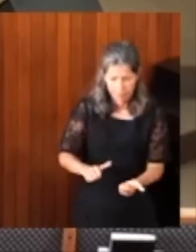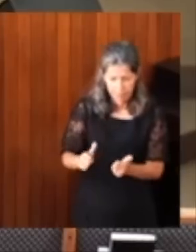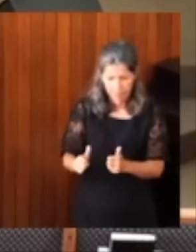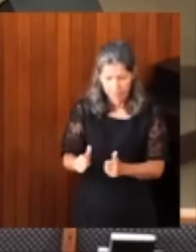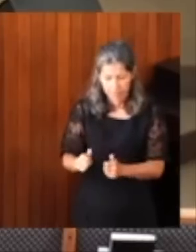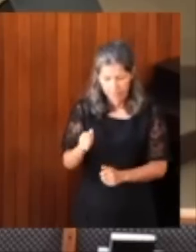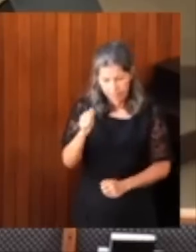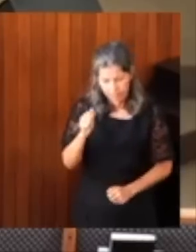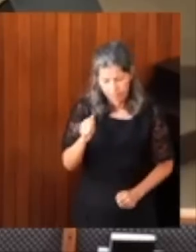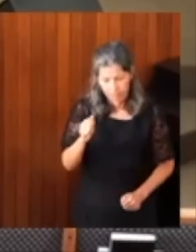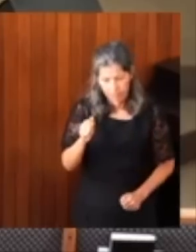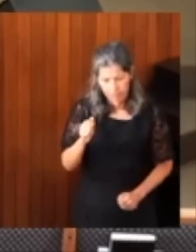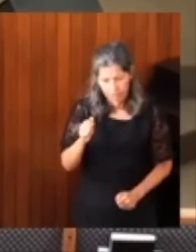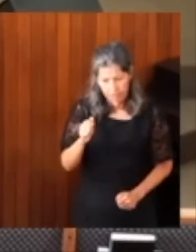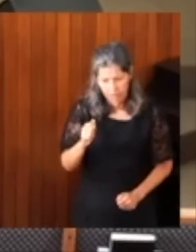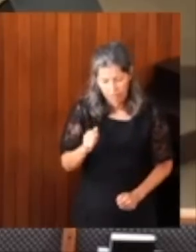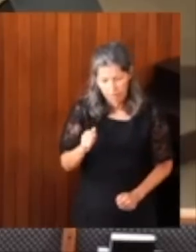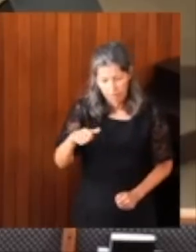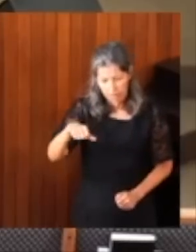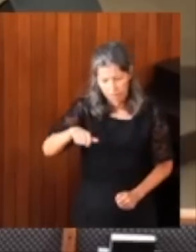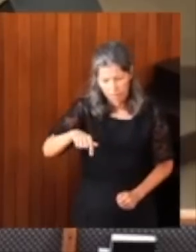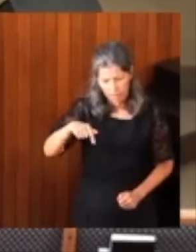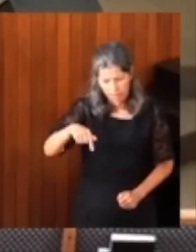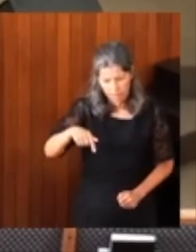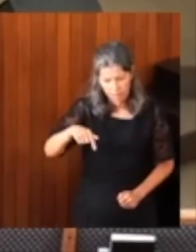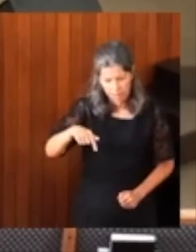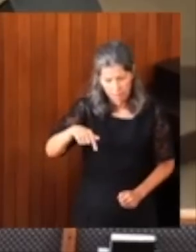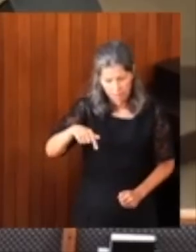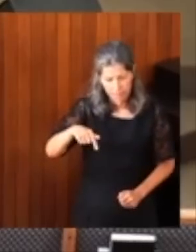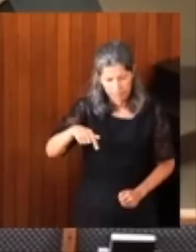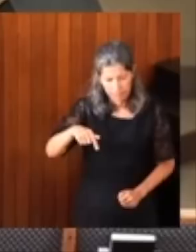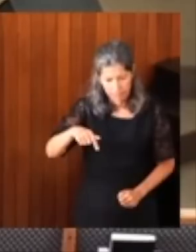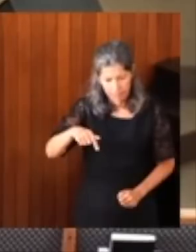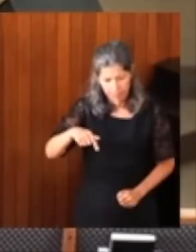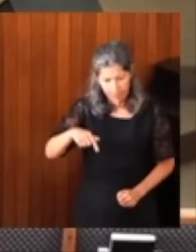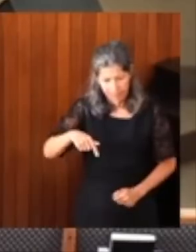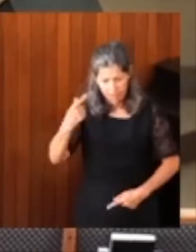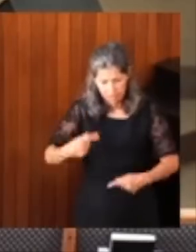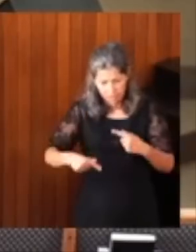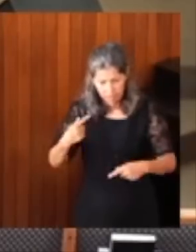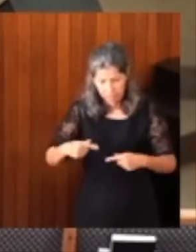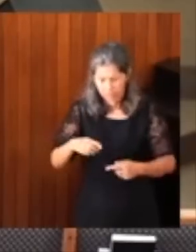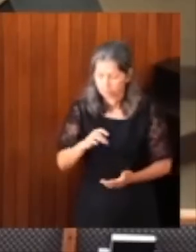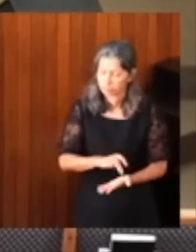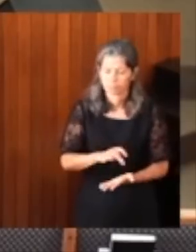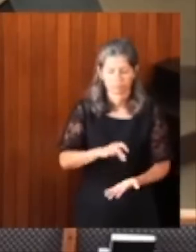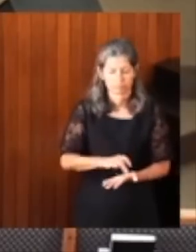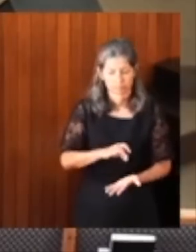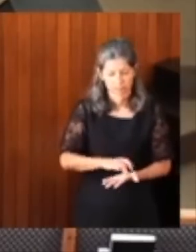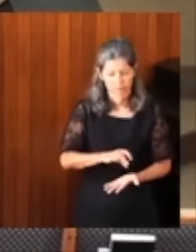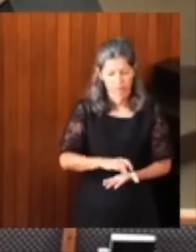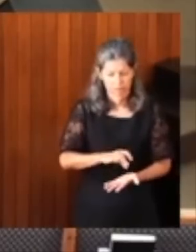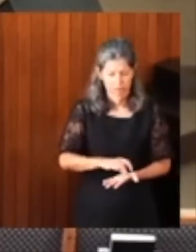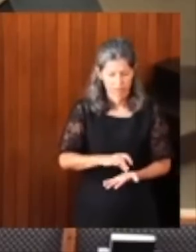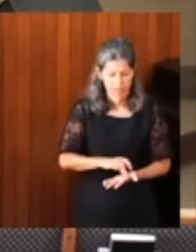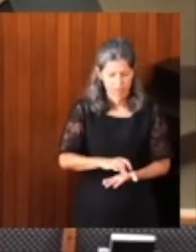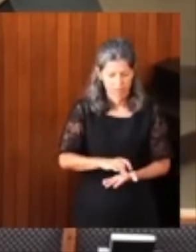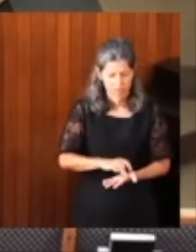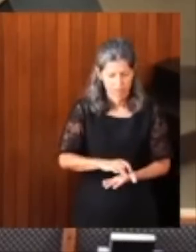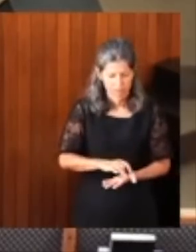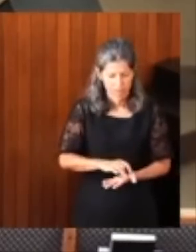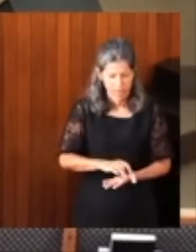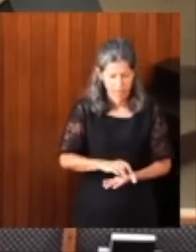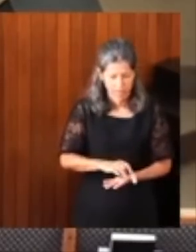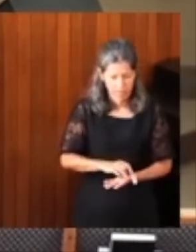estudos bíblicos, o conflito é real. Não é brincadeira. Não podemos levar a vida como se aquilo